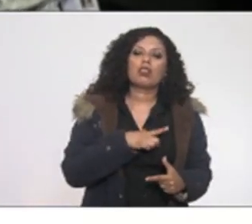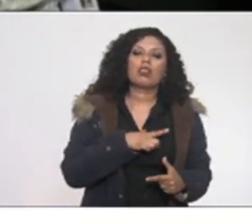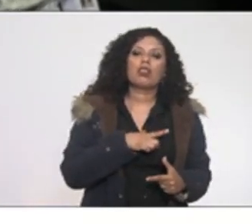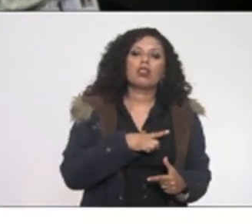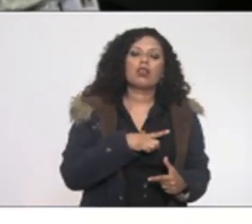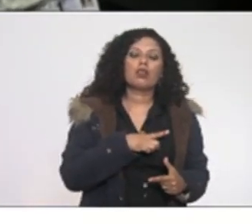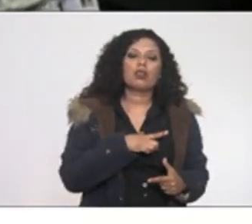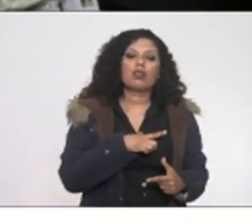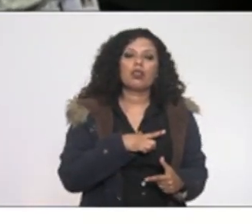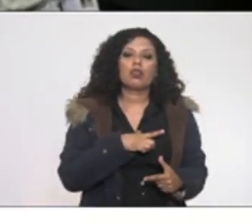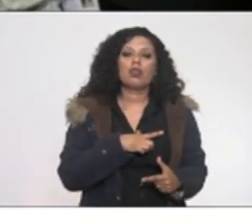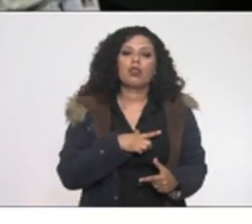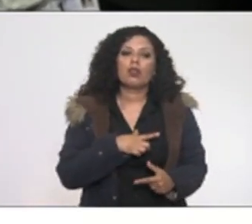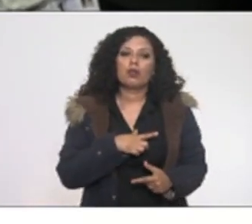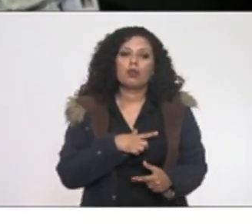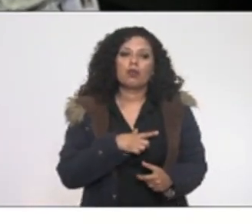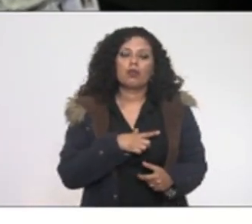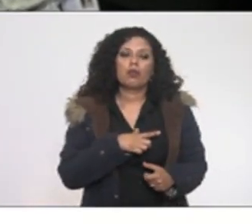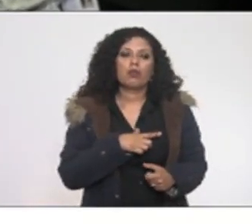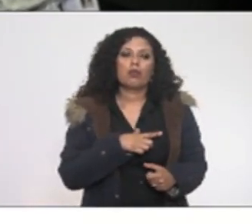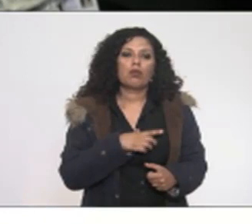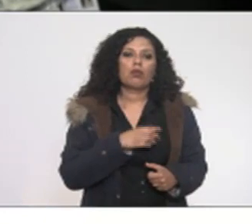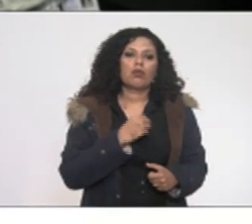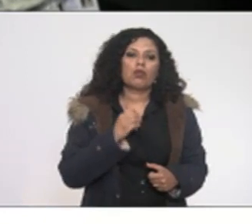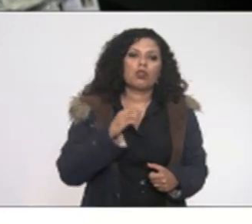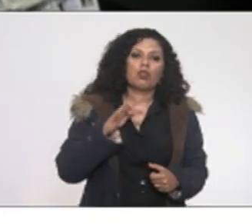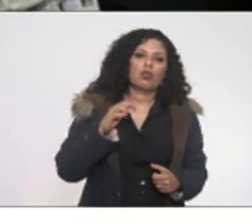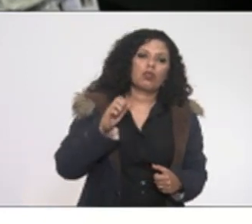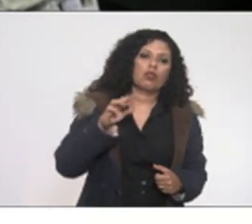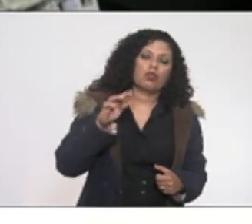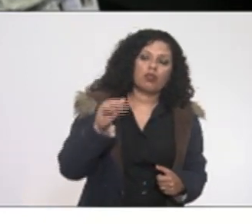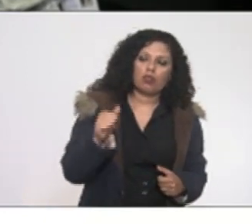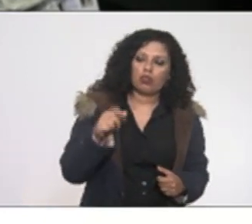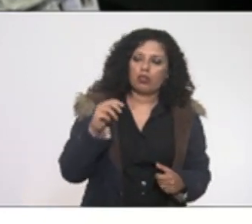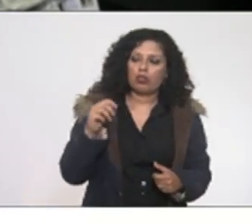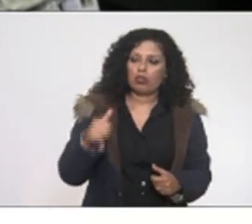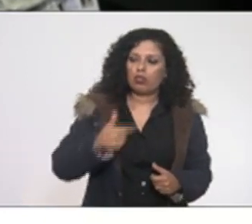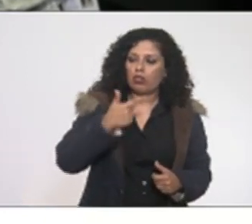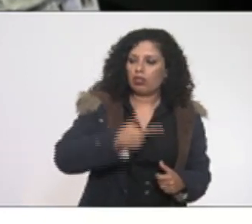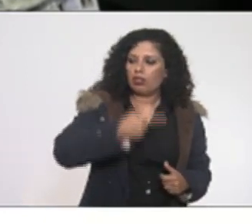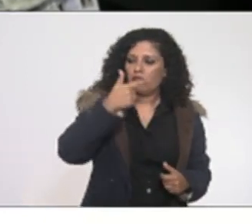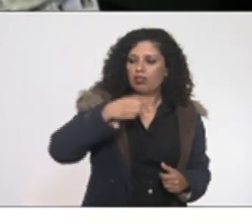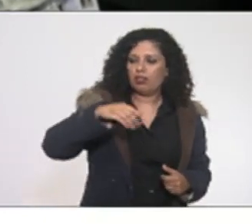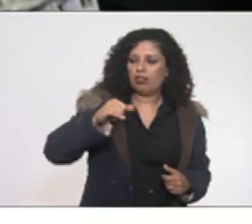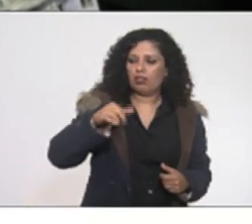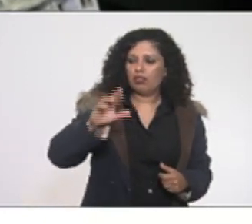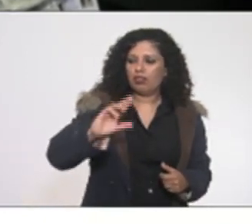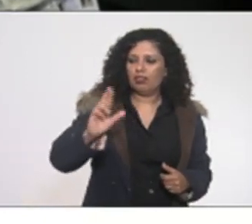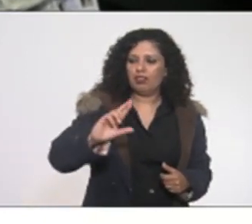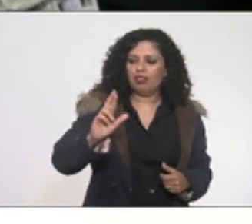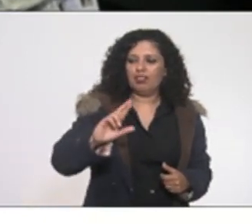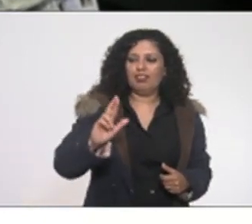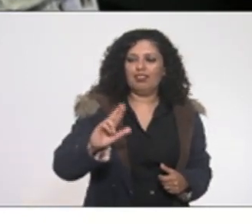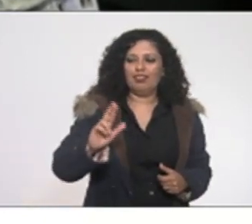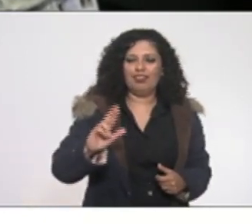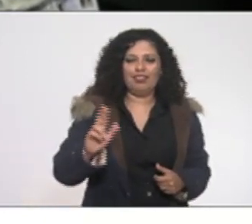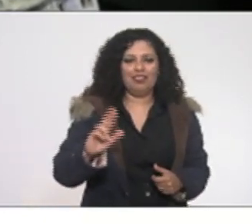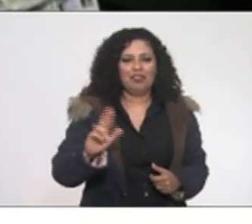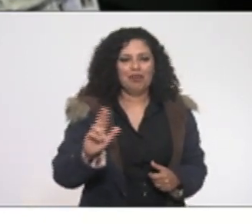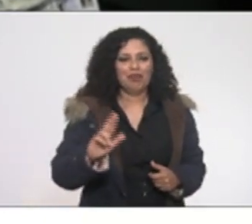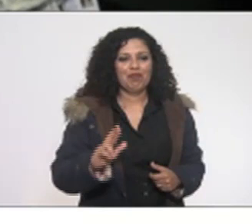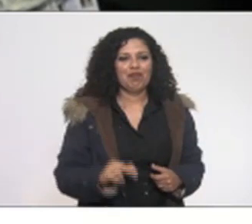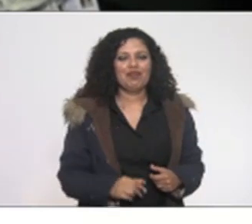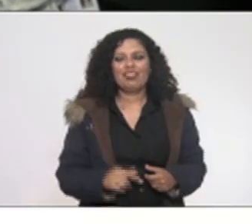oferta, a gente espera que tenha uma oferta de cerca de 12 milhões, quase toda ela no estado do Rio, sendo feita por outros produtores e não pela